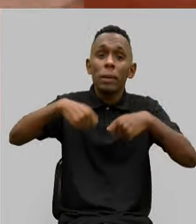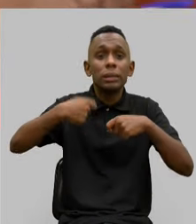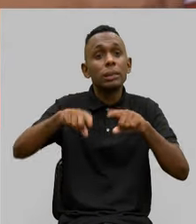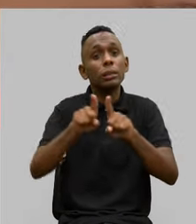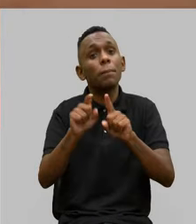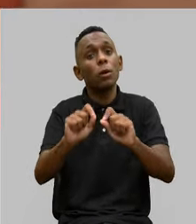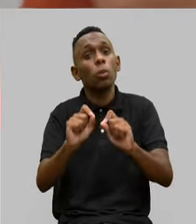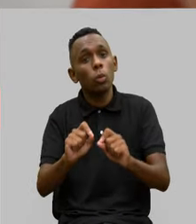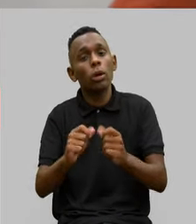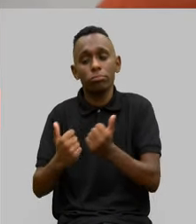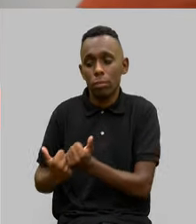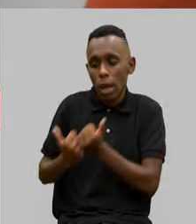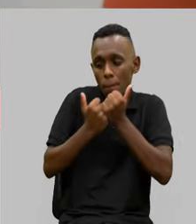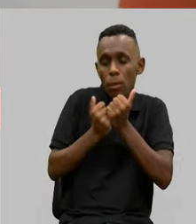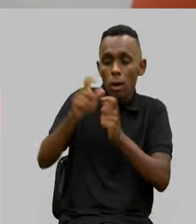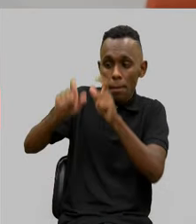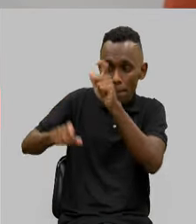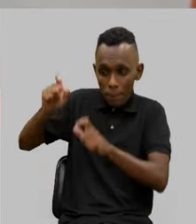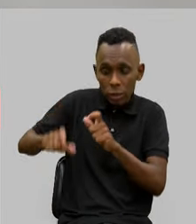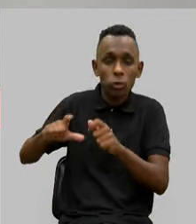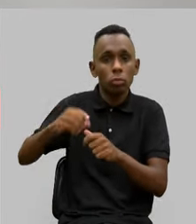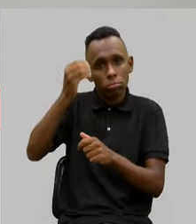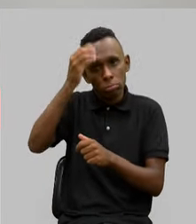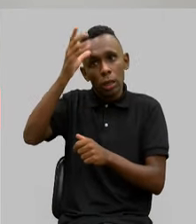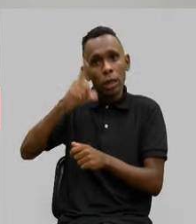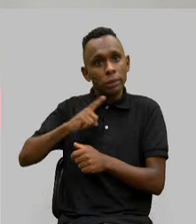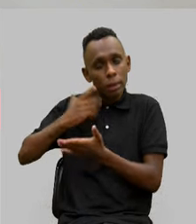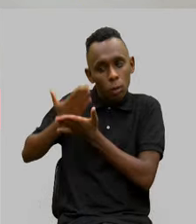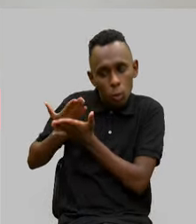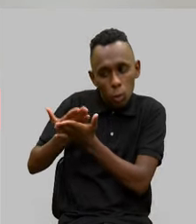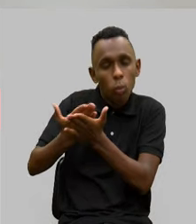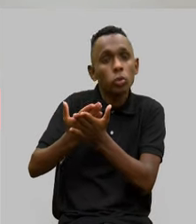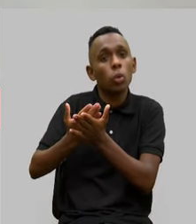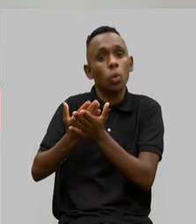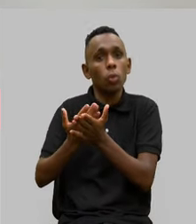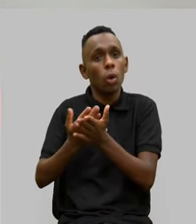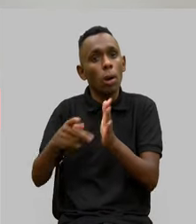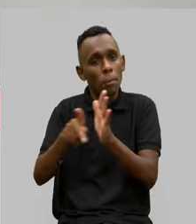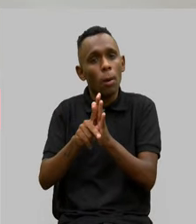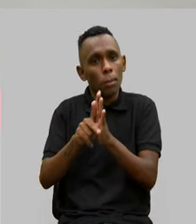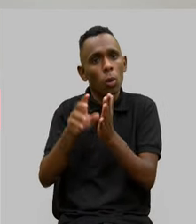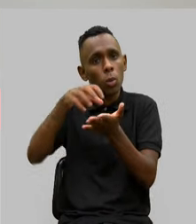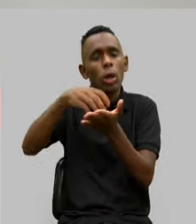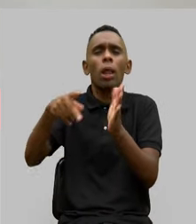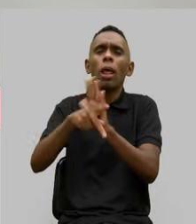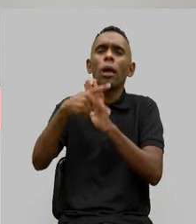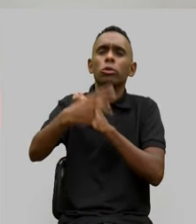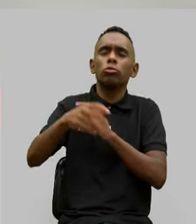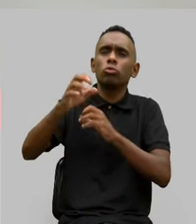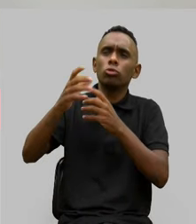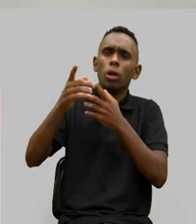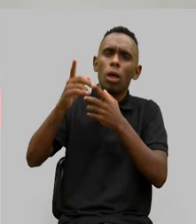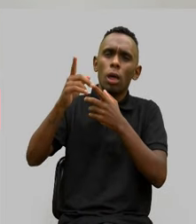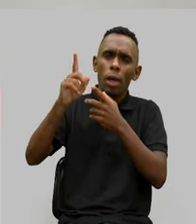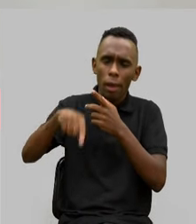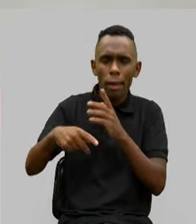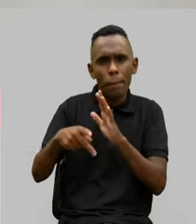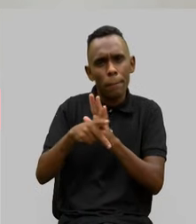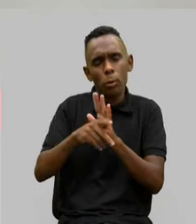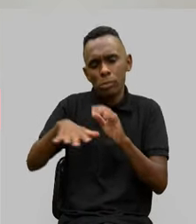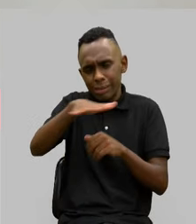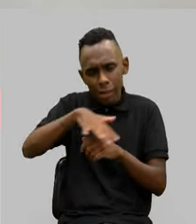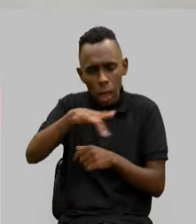e auxílio né de pessoas que tenham esse conhecimento né o Conselho Nacional de Justiça determina né no enunciado 18 das Jornadas de